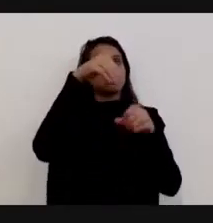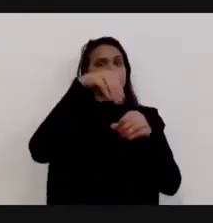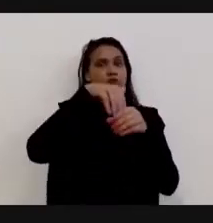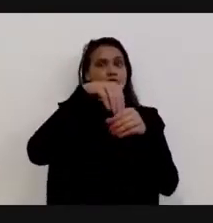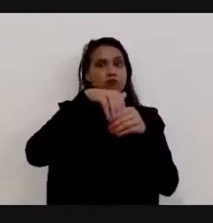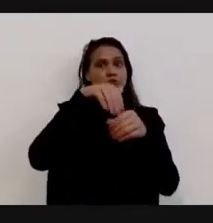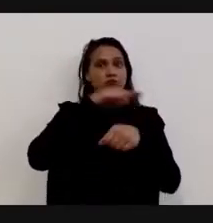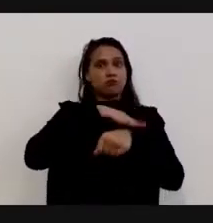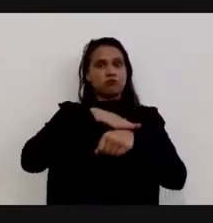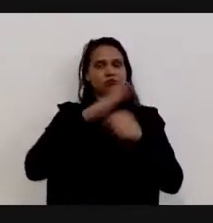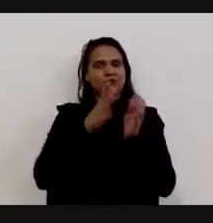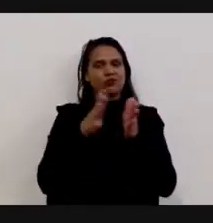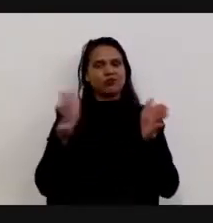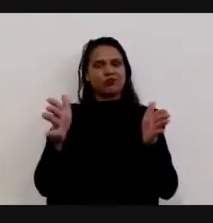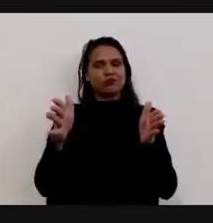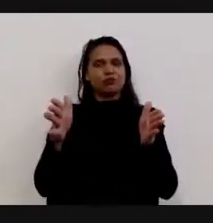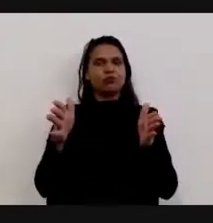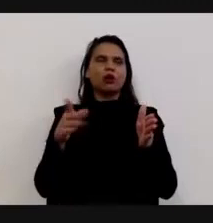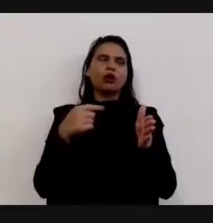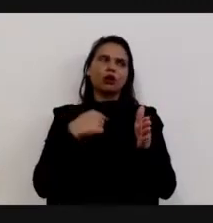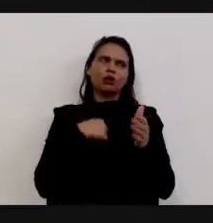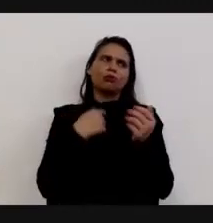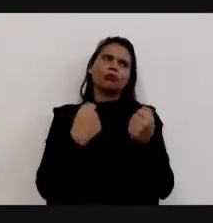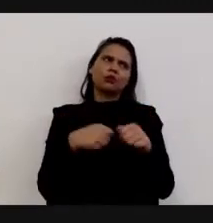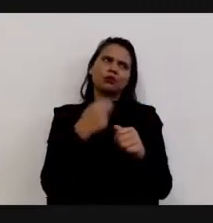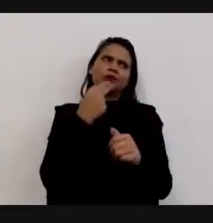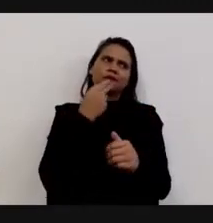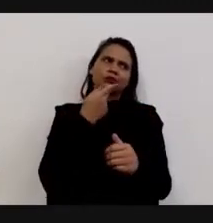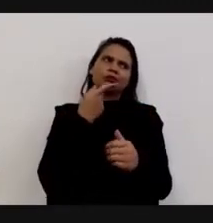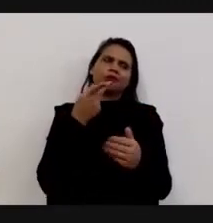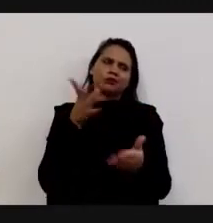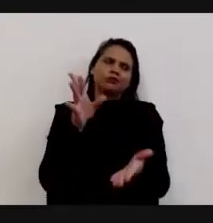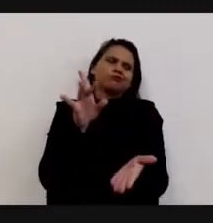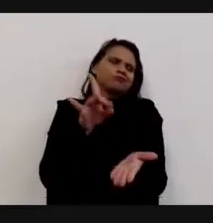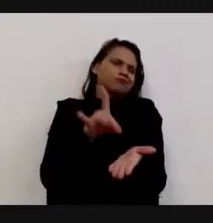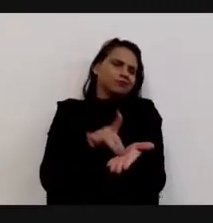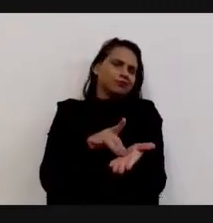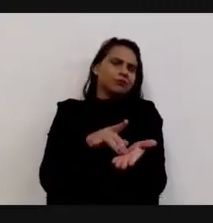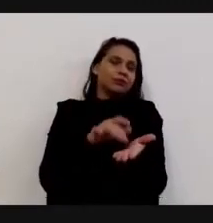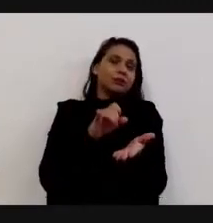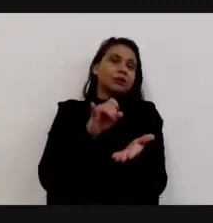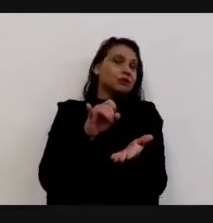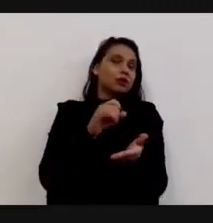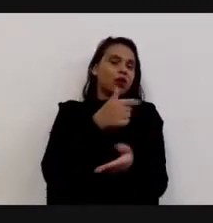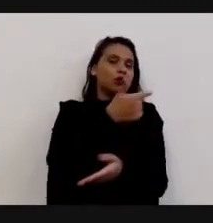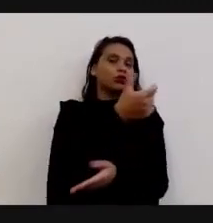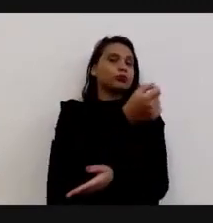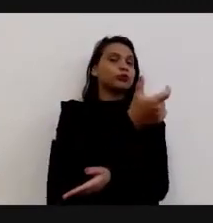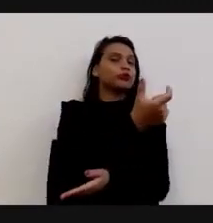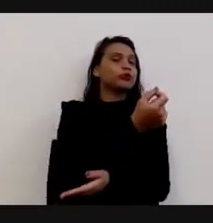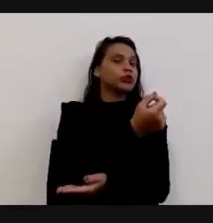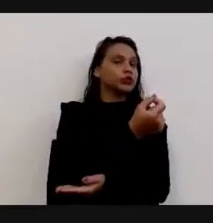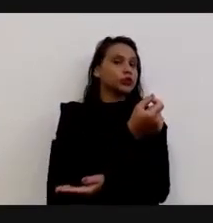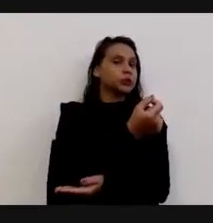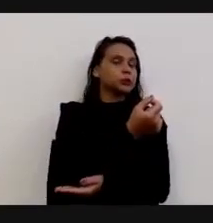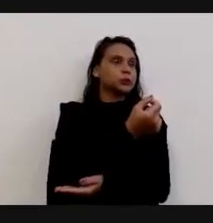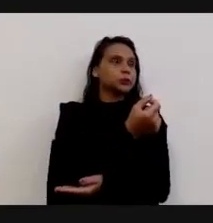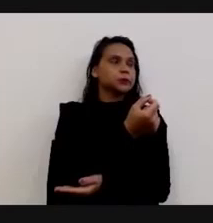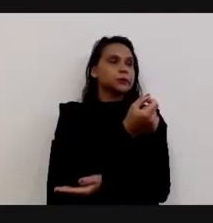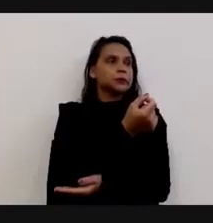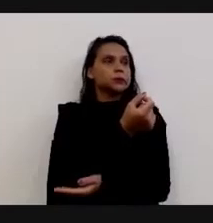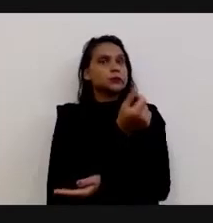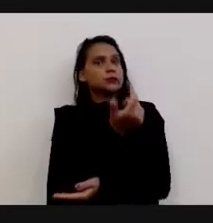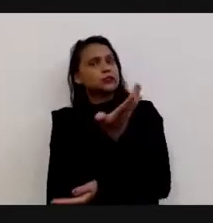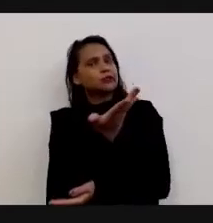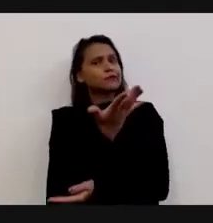eleitoral. Também eu preciso ser honesto que talvez aqui em 2020 talvez não houvesse